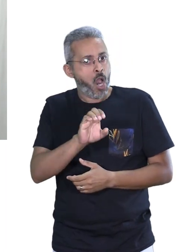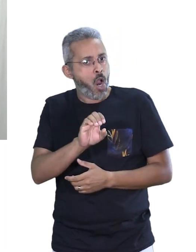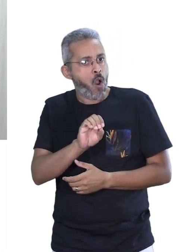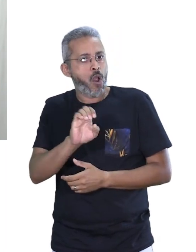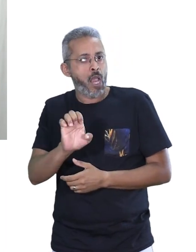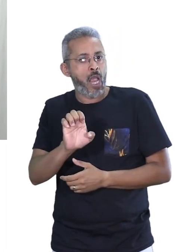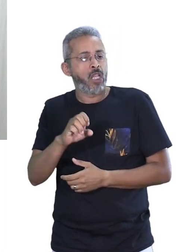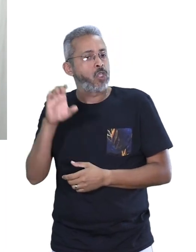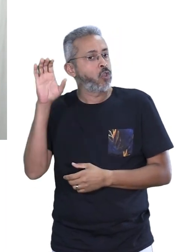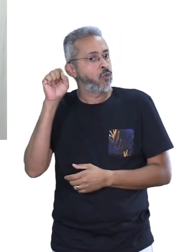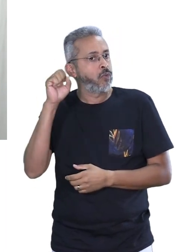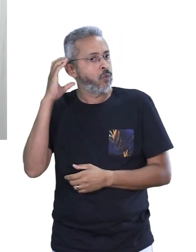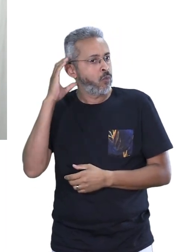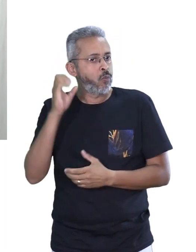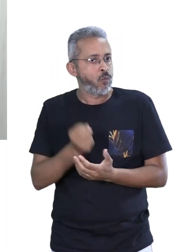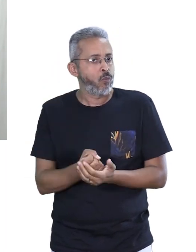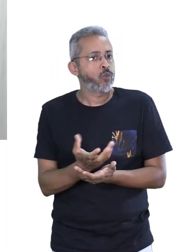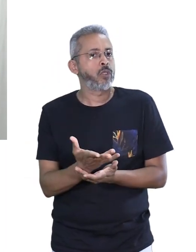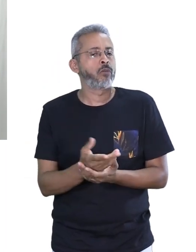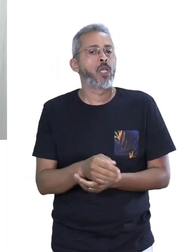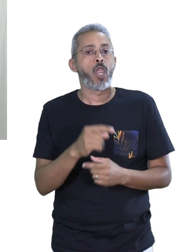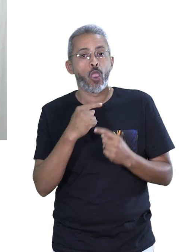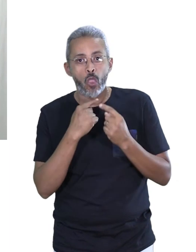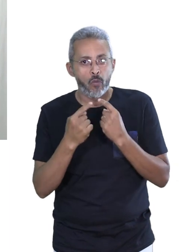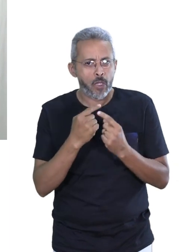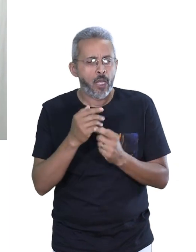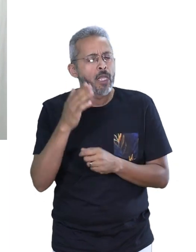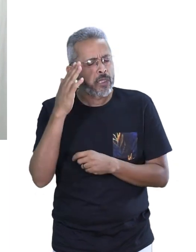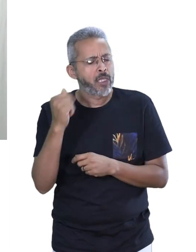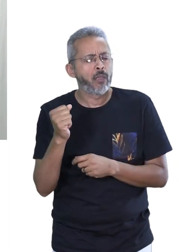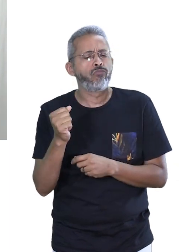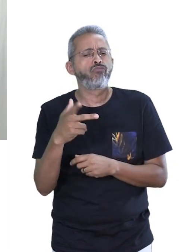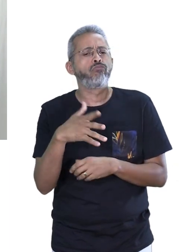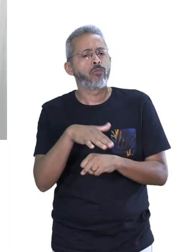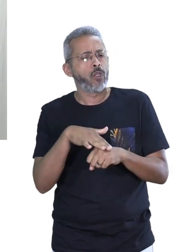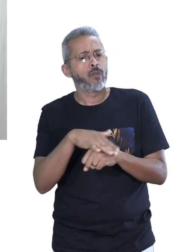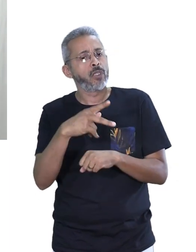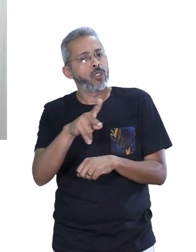consultar a UE e de ouvir os podcasts. Qualquer dúvida, já sabe,